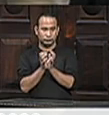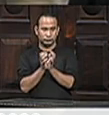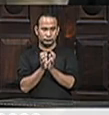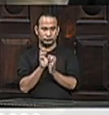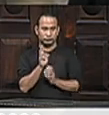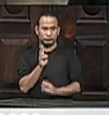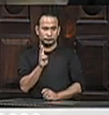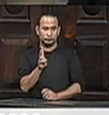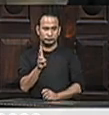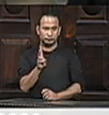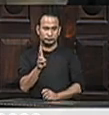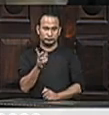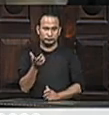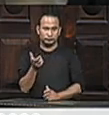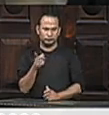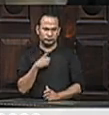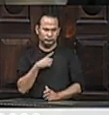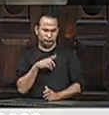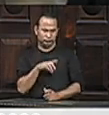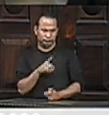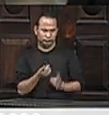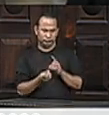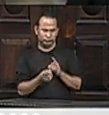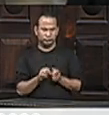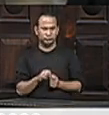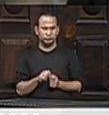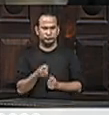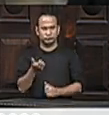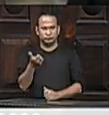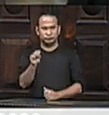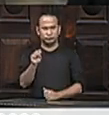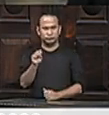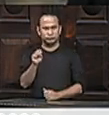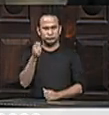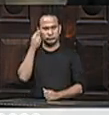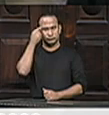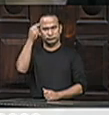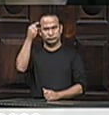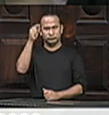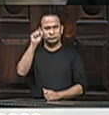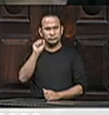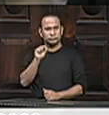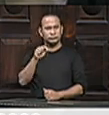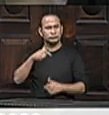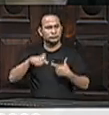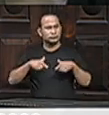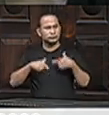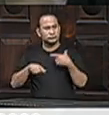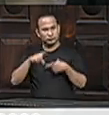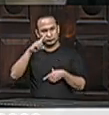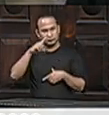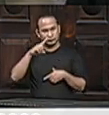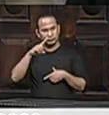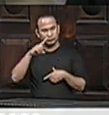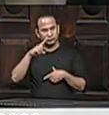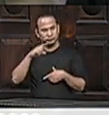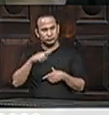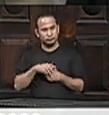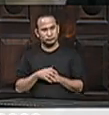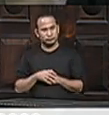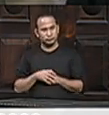CETERJ. E lá no artigo 4º, diz que tem 18 membros. Olha, senhor